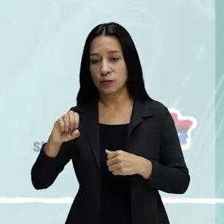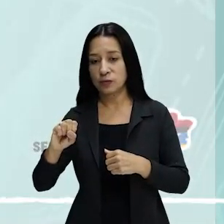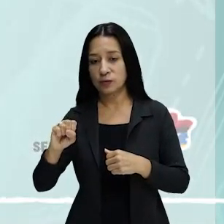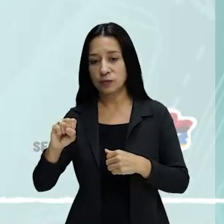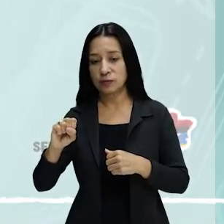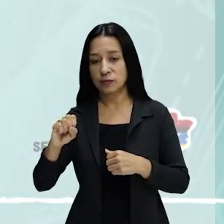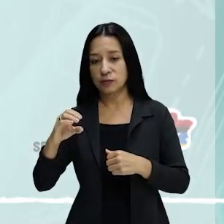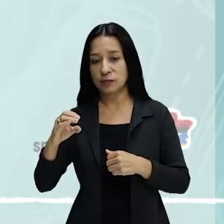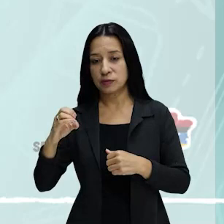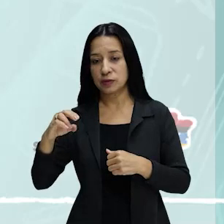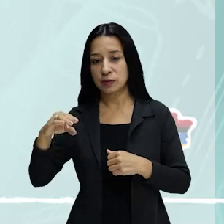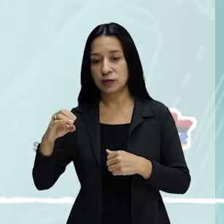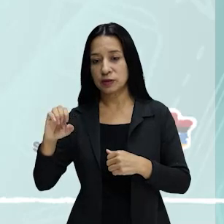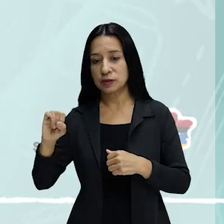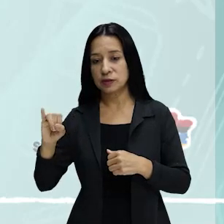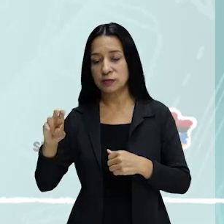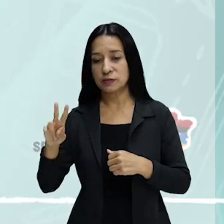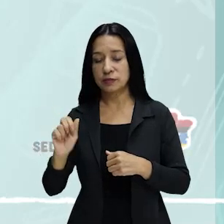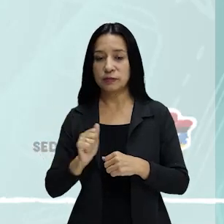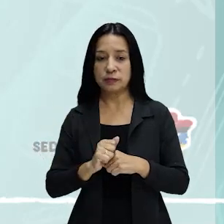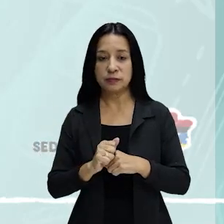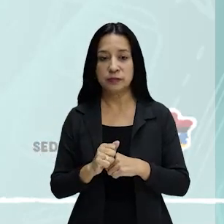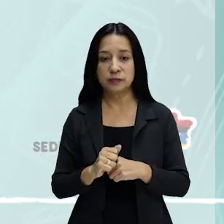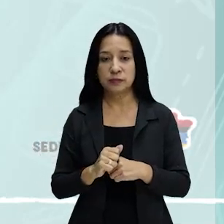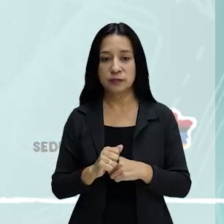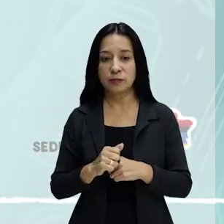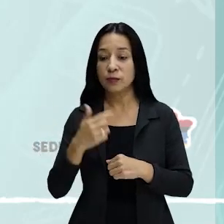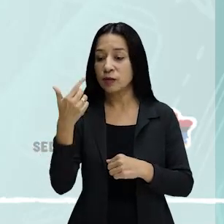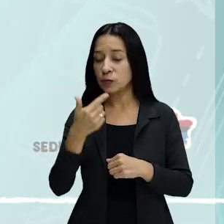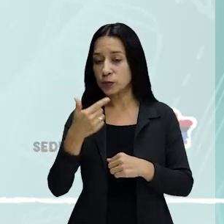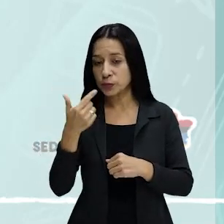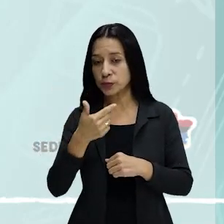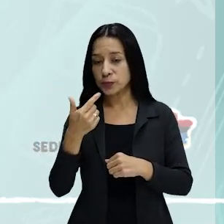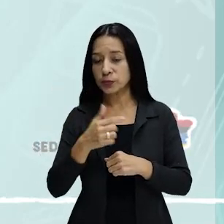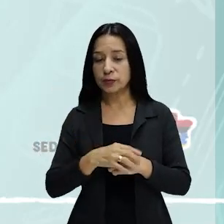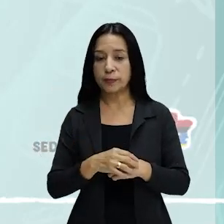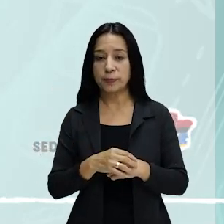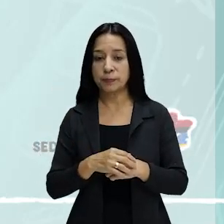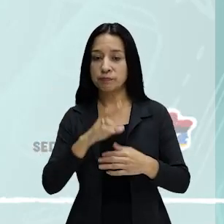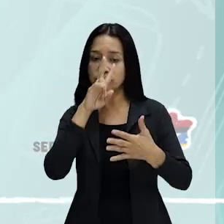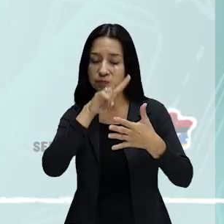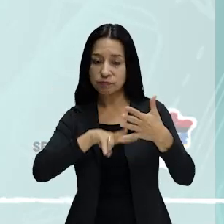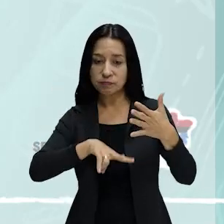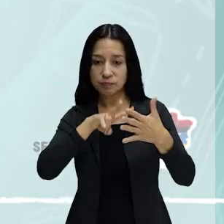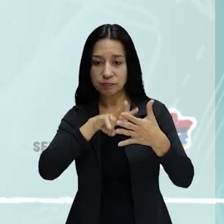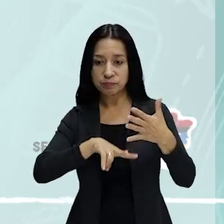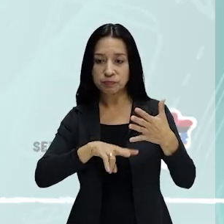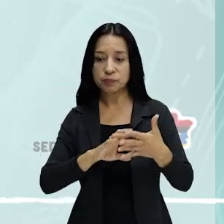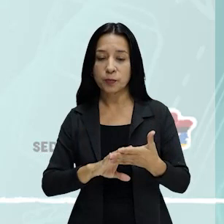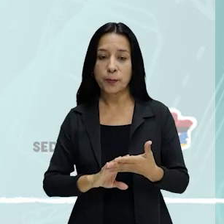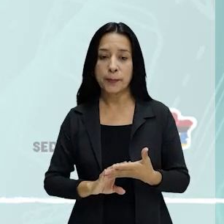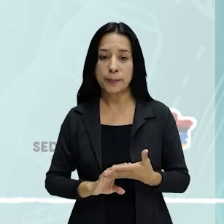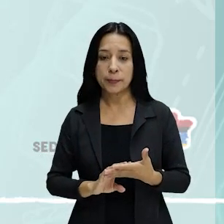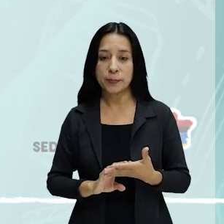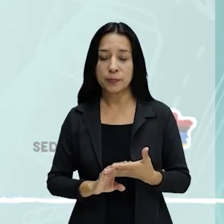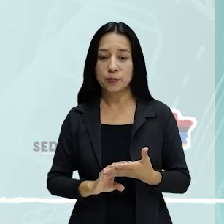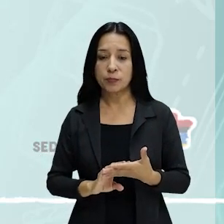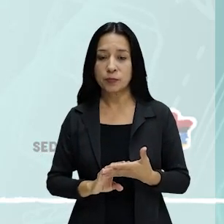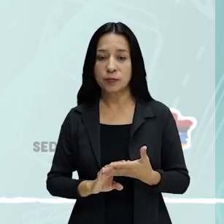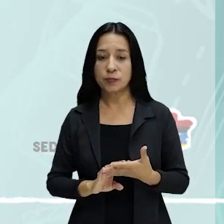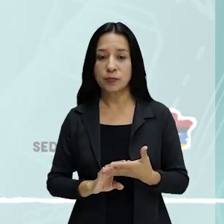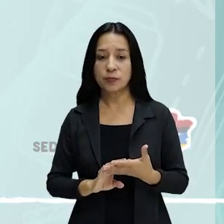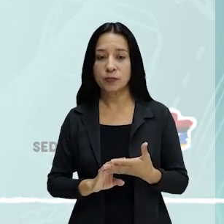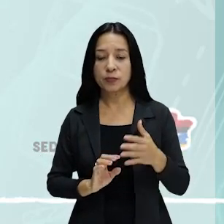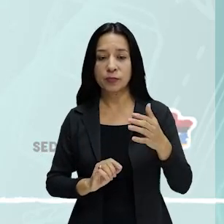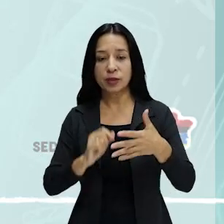Se houvesse uma despedida, talvez fosse mais triste. A oração destacada, que não está destacada, mas eu vou dizer